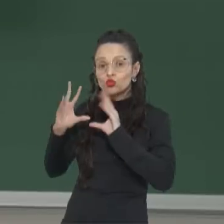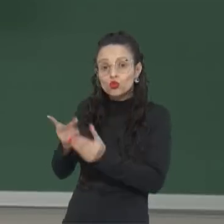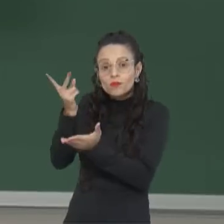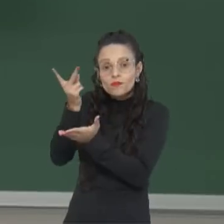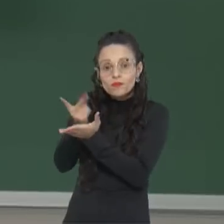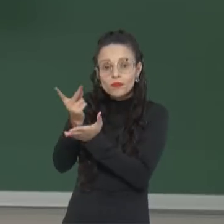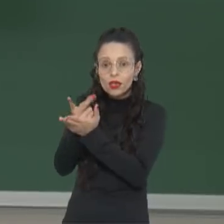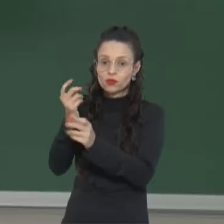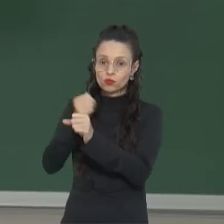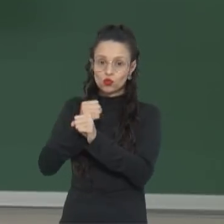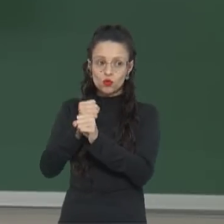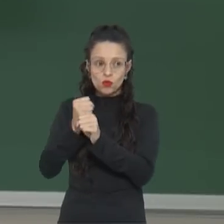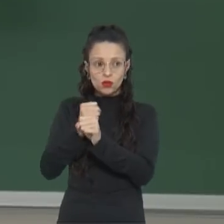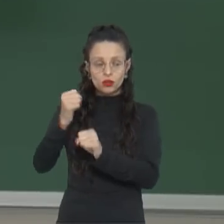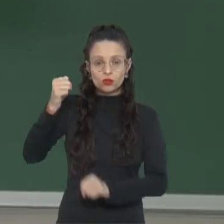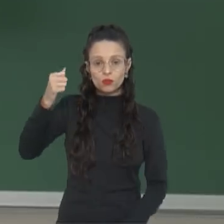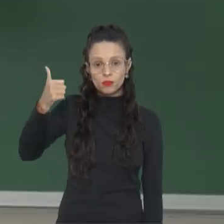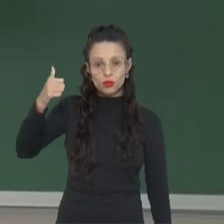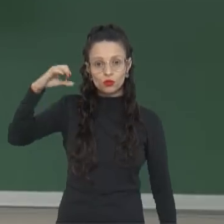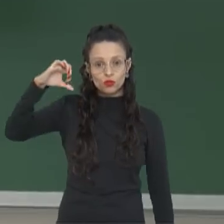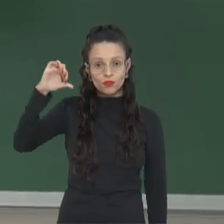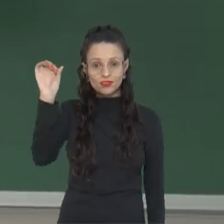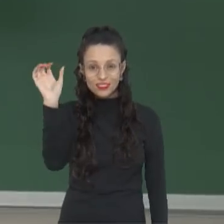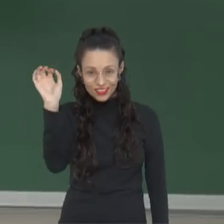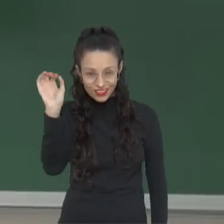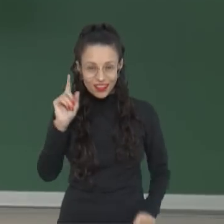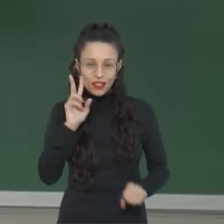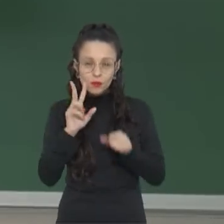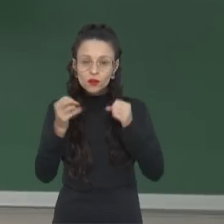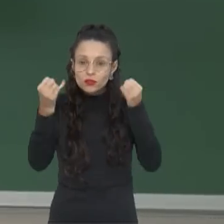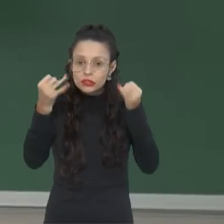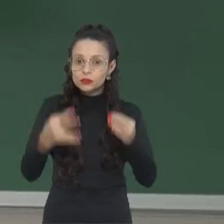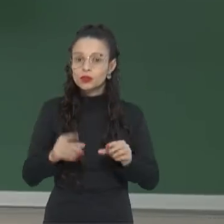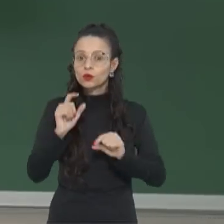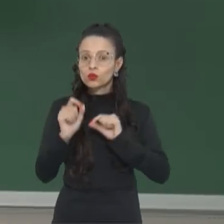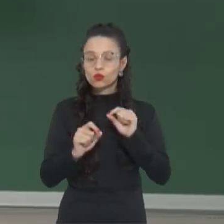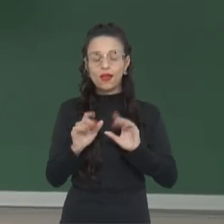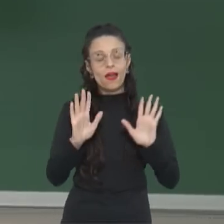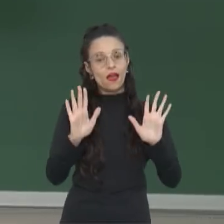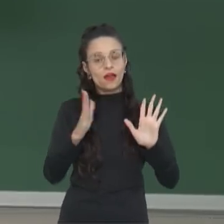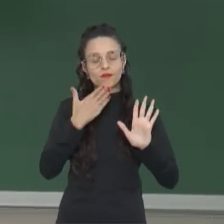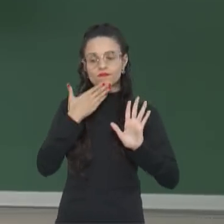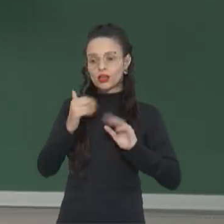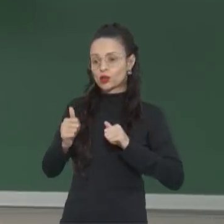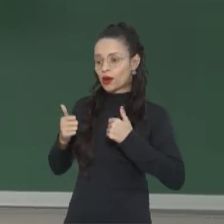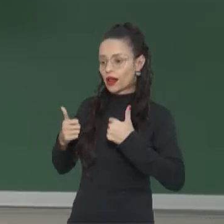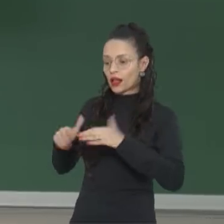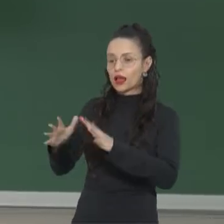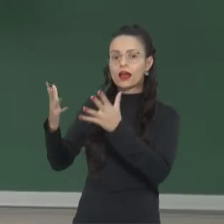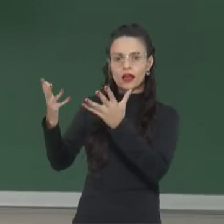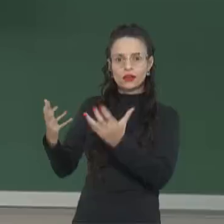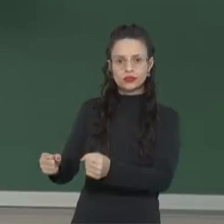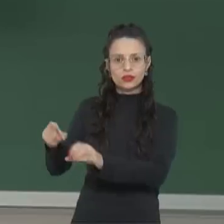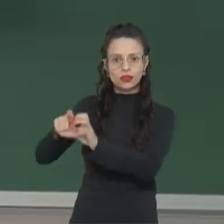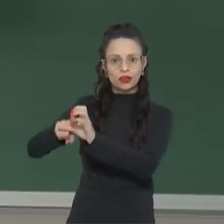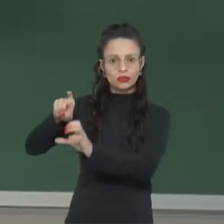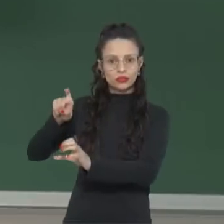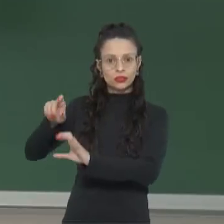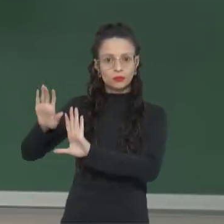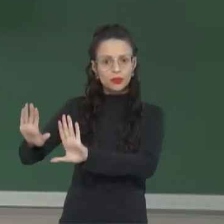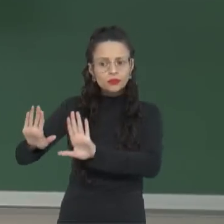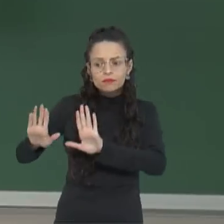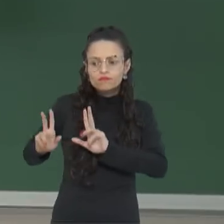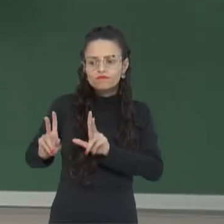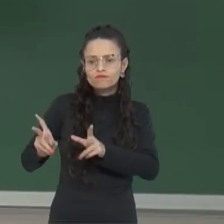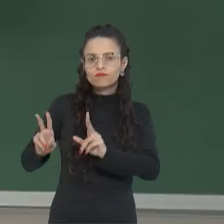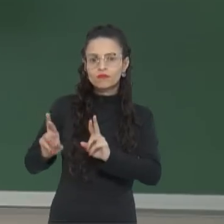ano independentes. Então, aquilo que a gente tinha falado, é melhor então conceder, aceitar essa independência e